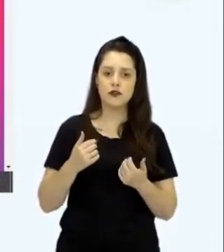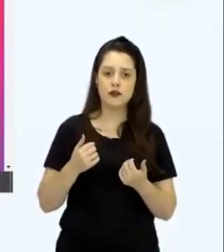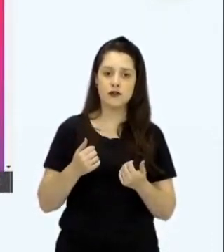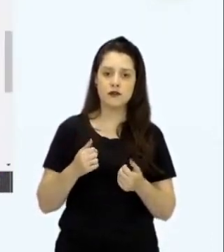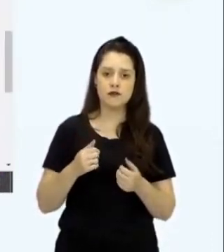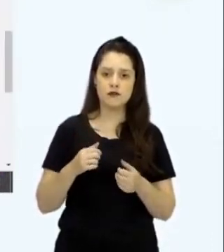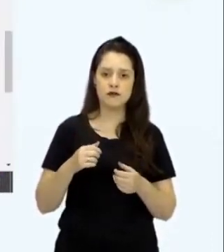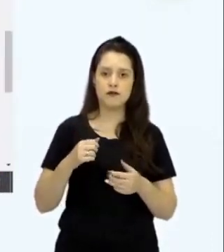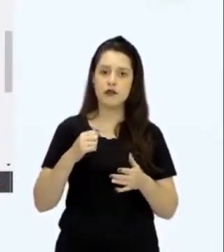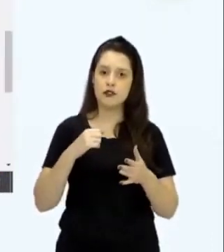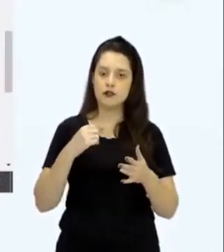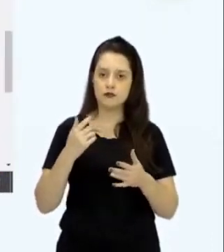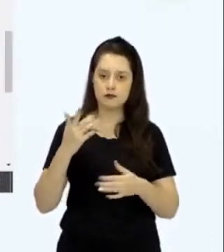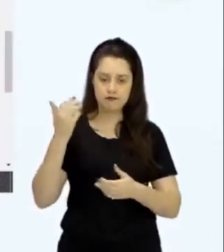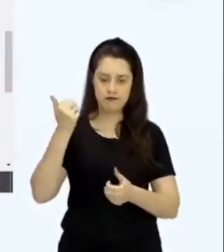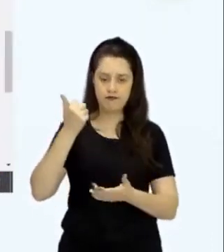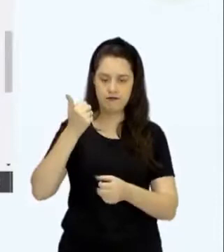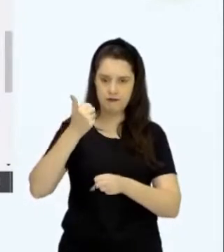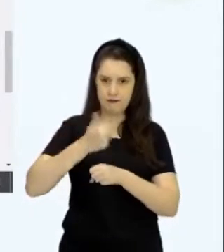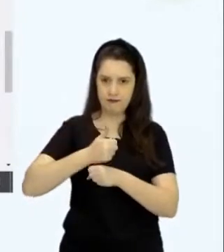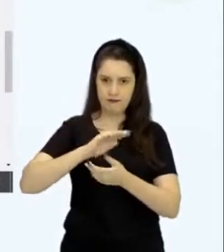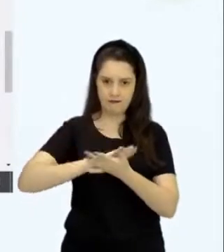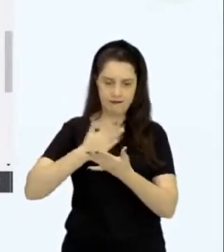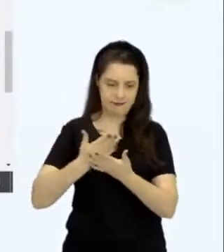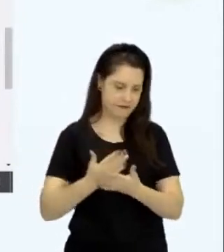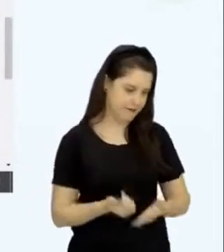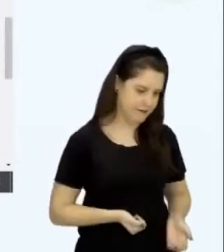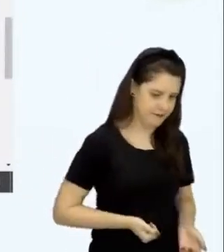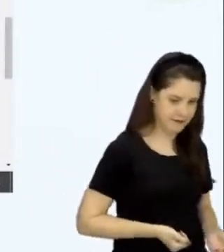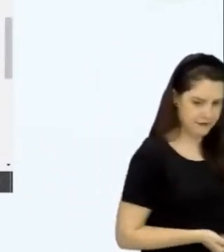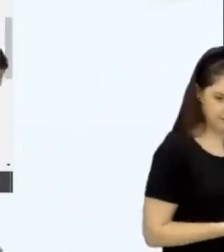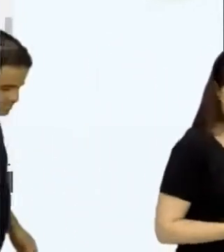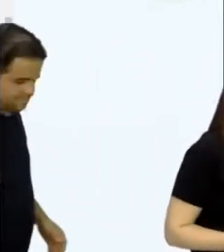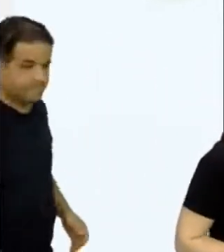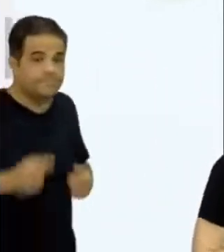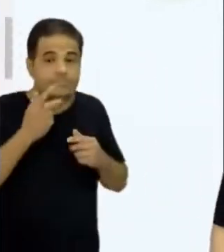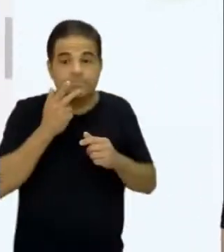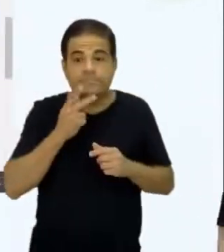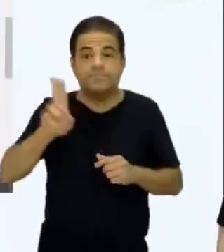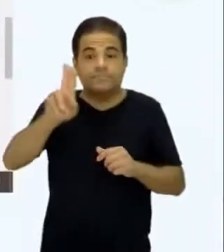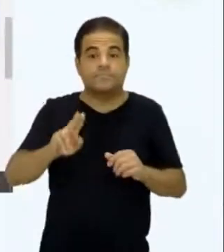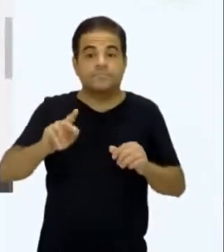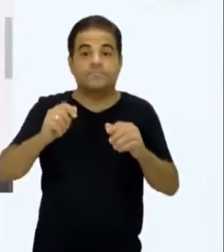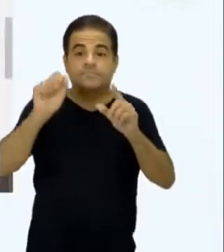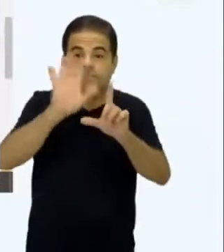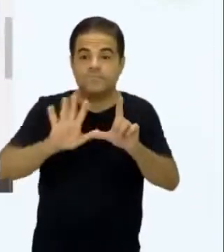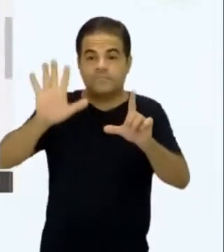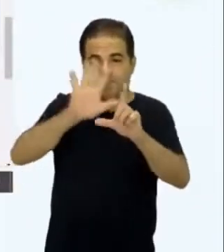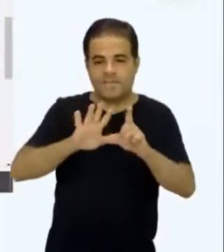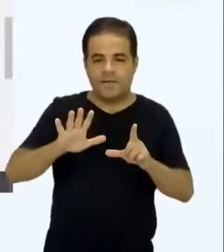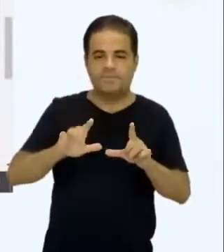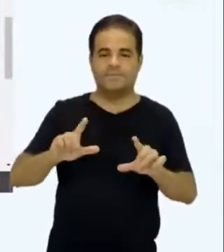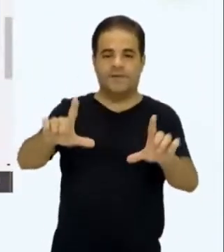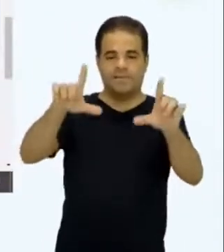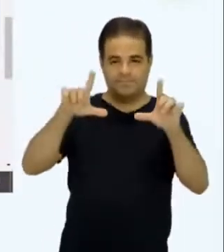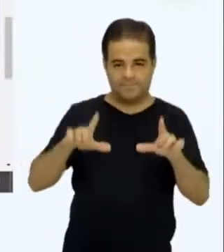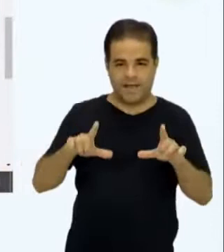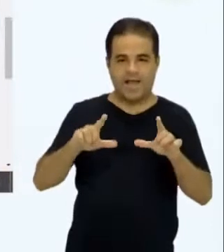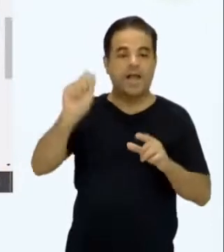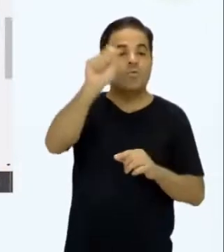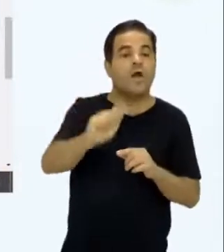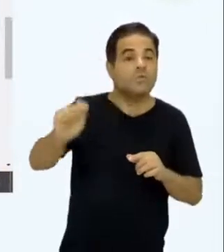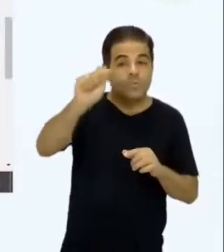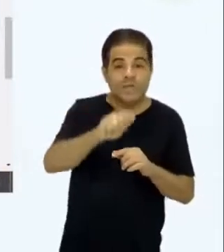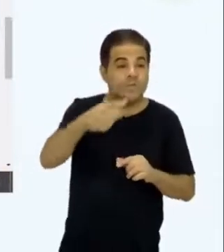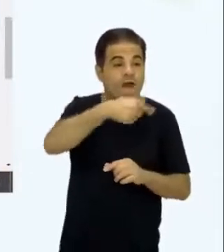montar esse projeto entrando na plataforma Tinkercad e vamos utilizar a placa do Arduino,